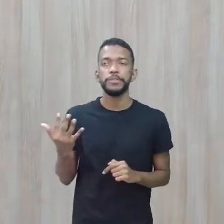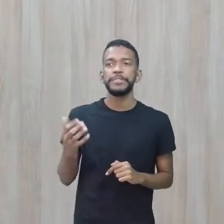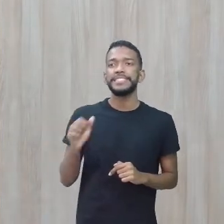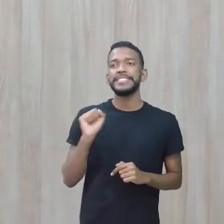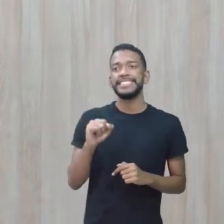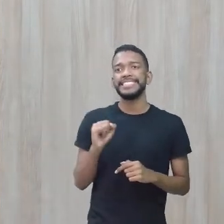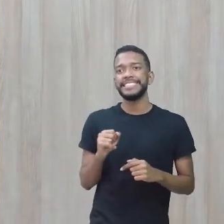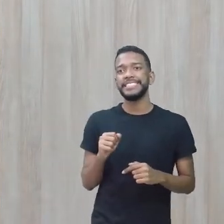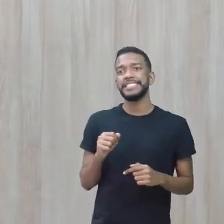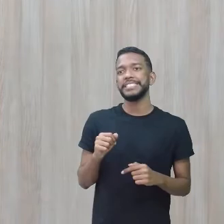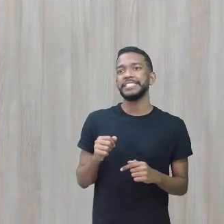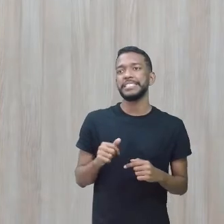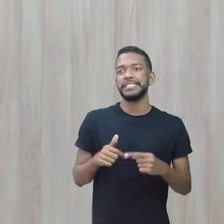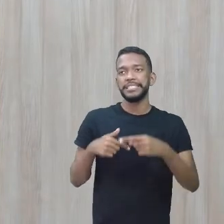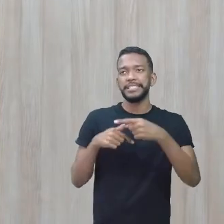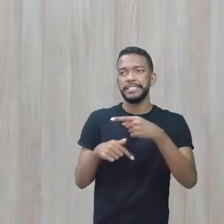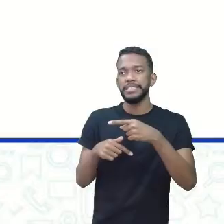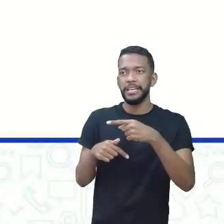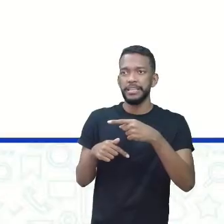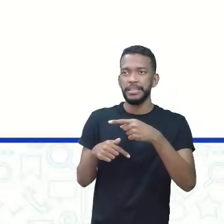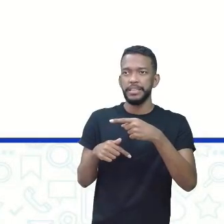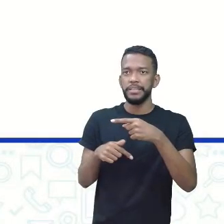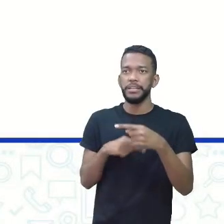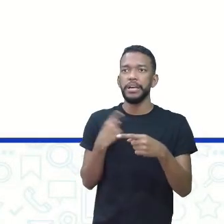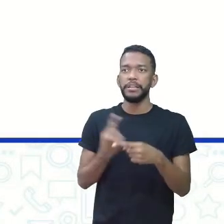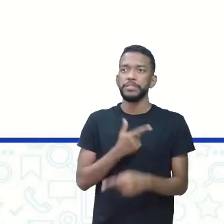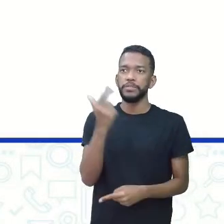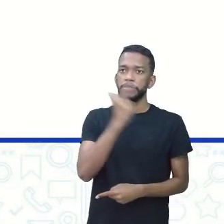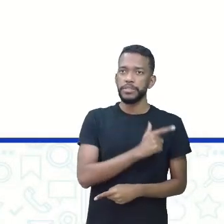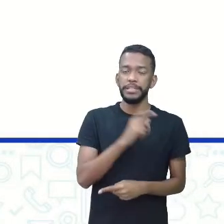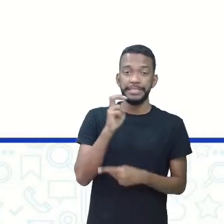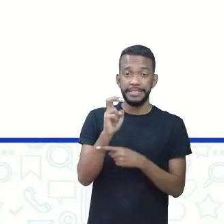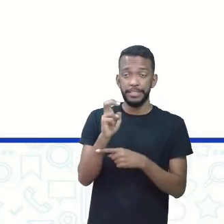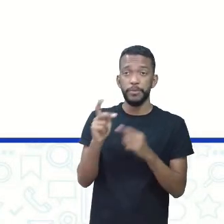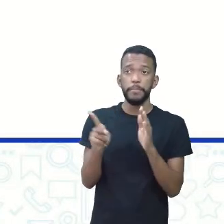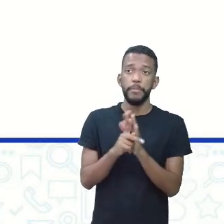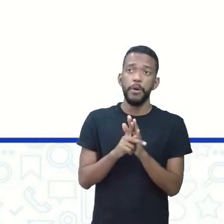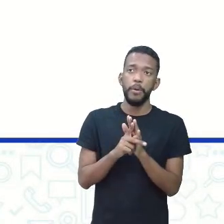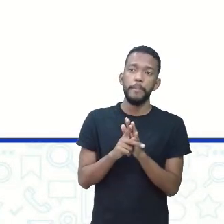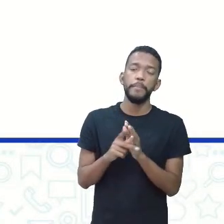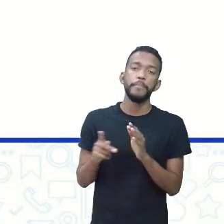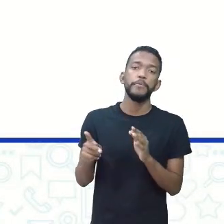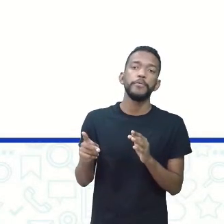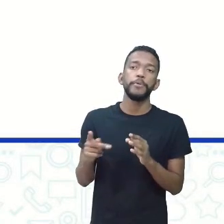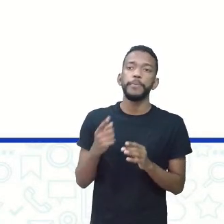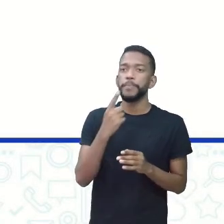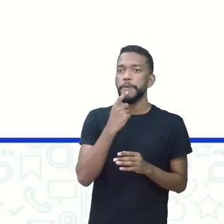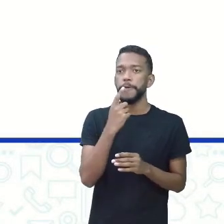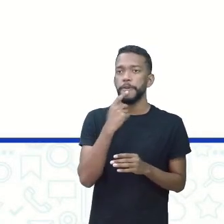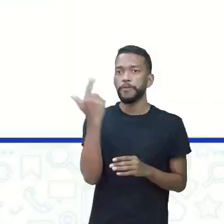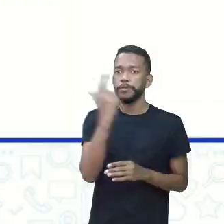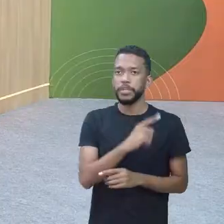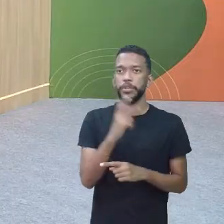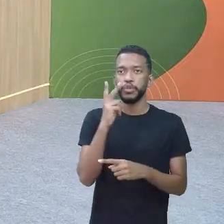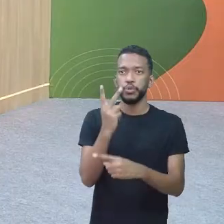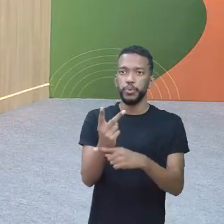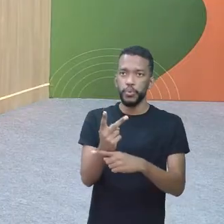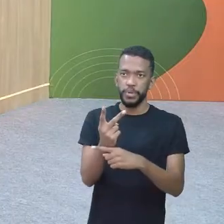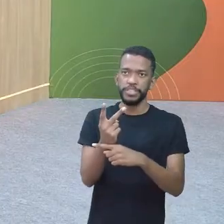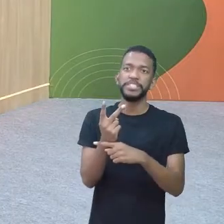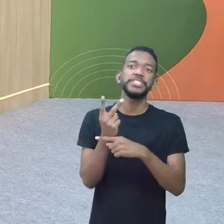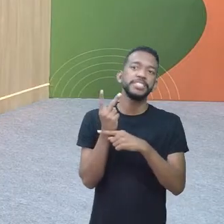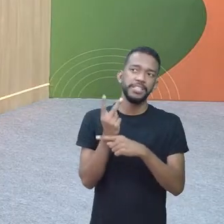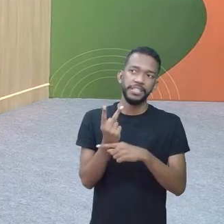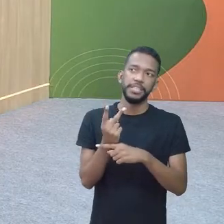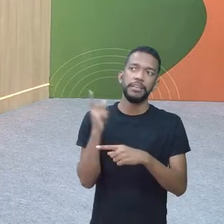de 7 partes a gente tem 5 partes de morango, significa que 2 dessas